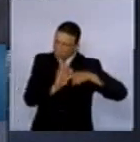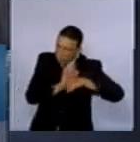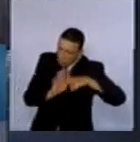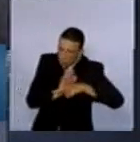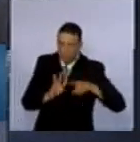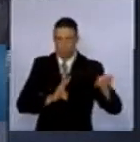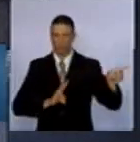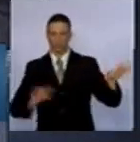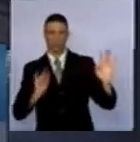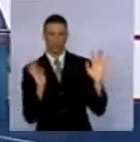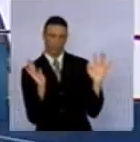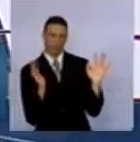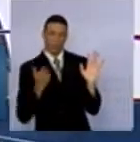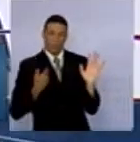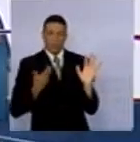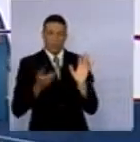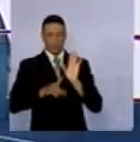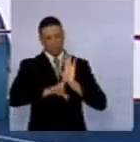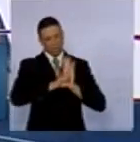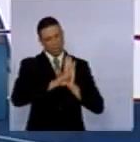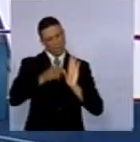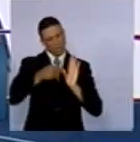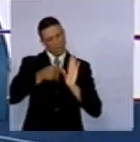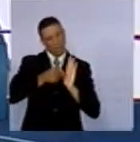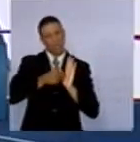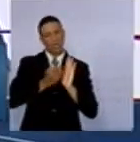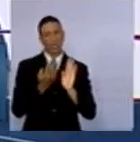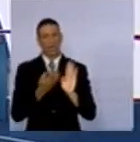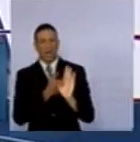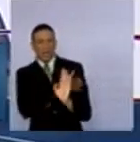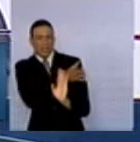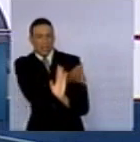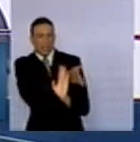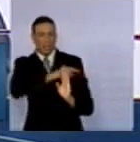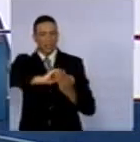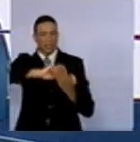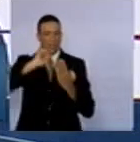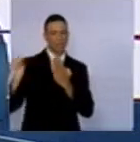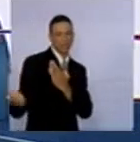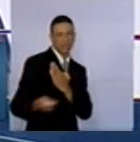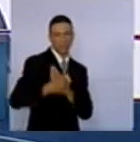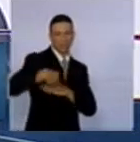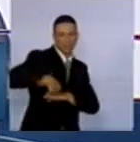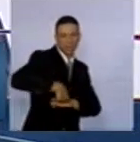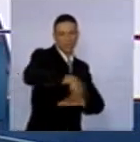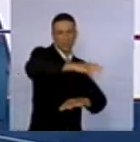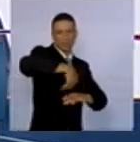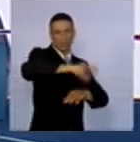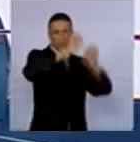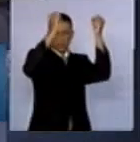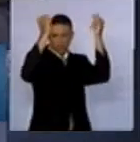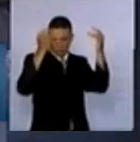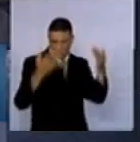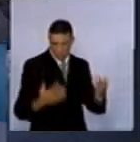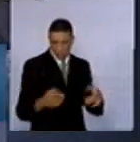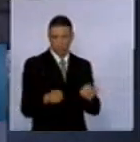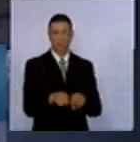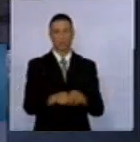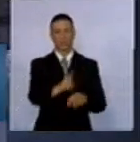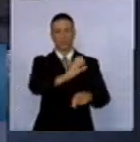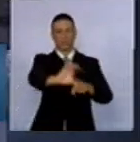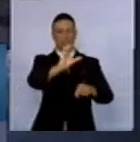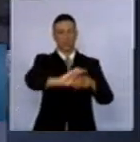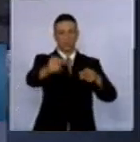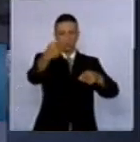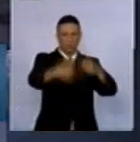no início passaram o espírito daquilo que nós proporcionamos e aonde acabou e por que das inconstitucionalidades